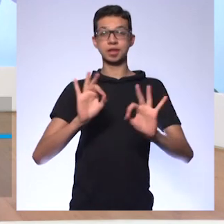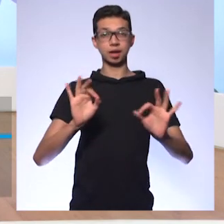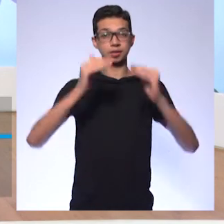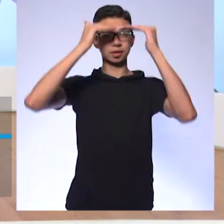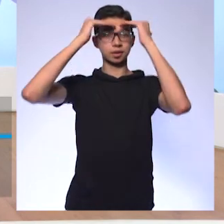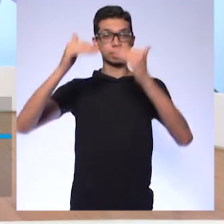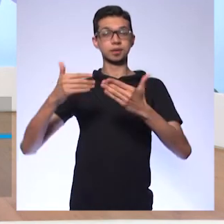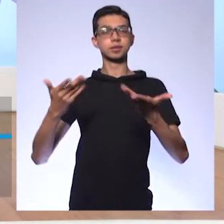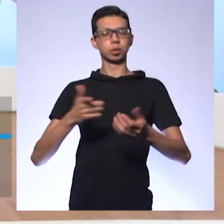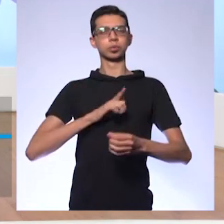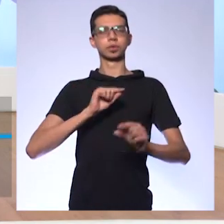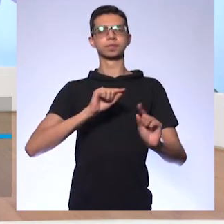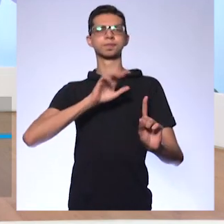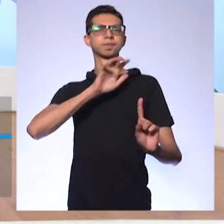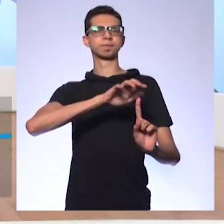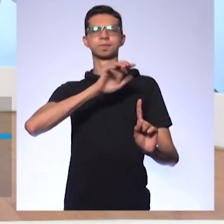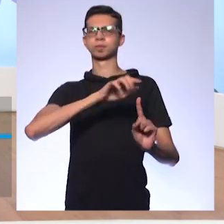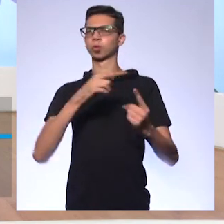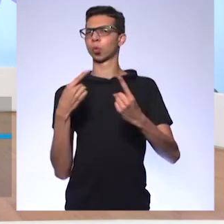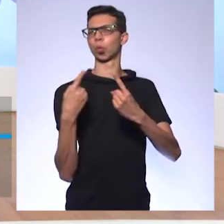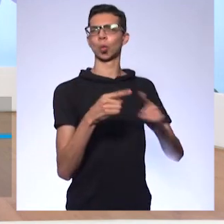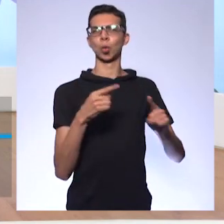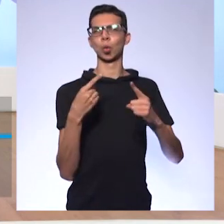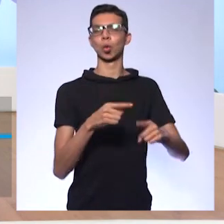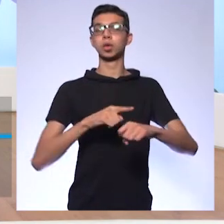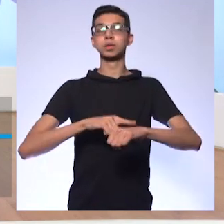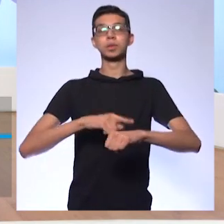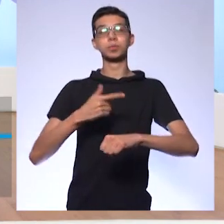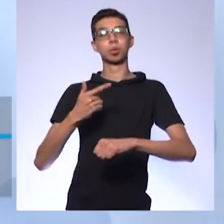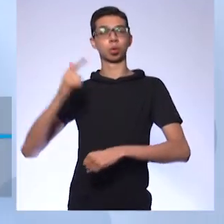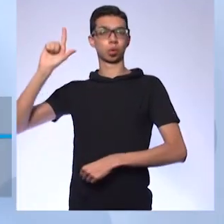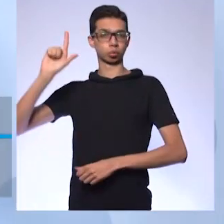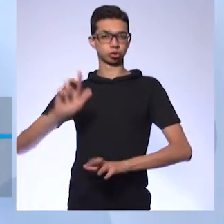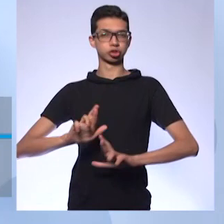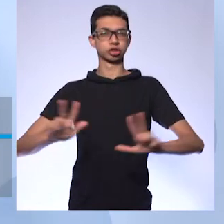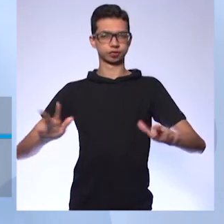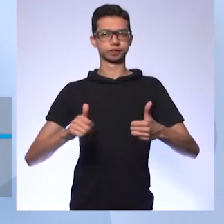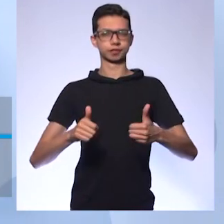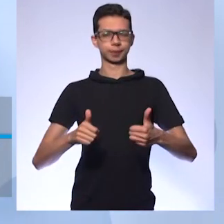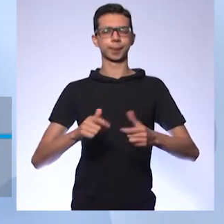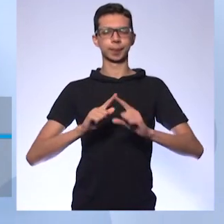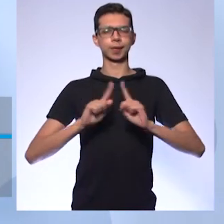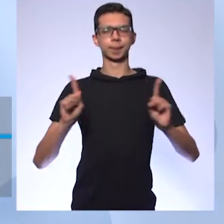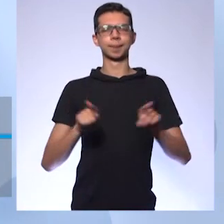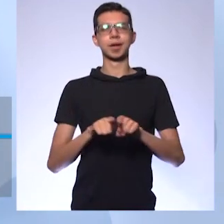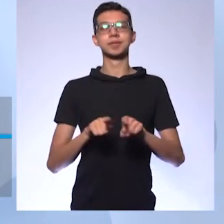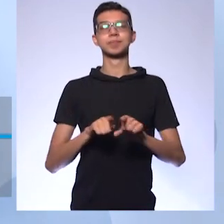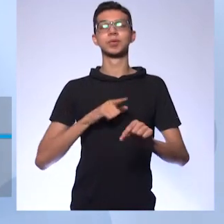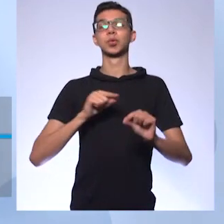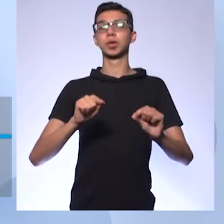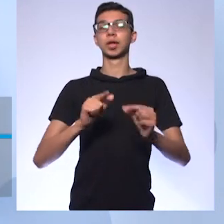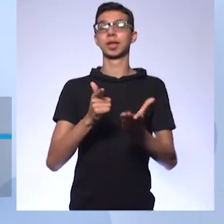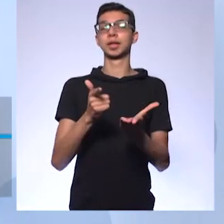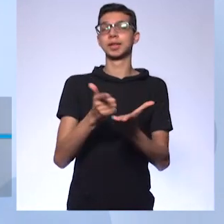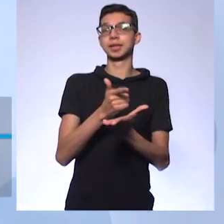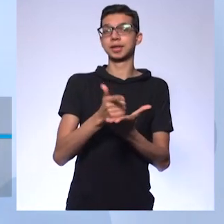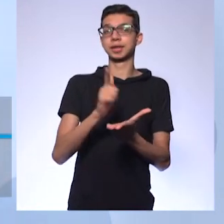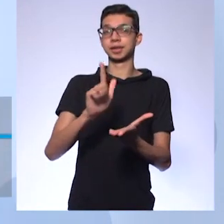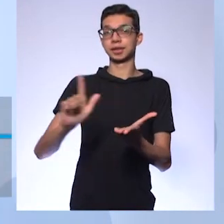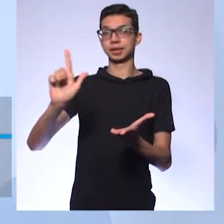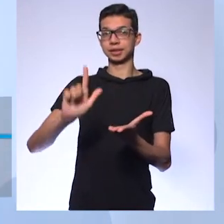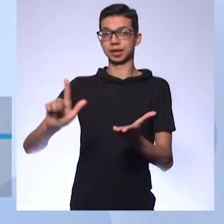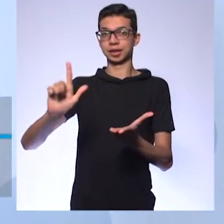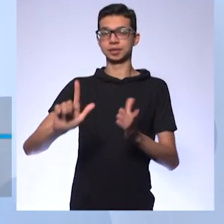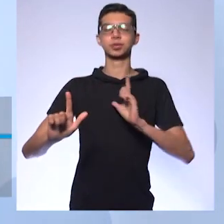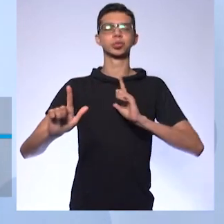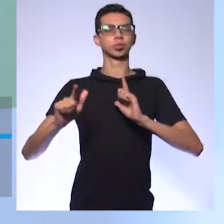religião, né? Que, assim, era outro período, né? Então, mas havia uma literatura nesse período. E eu vi Ai, alunos citando,